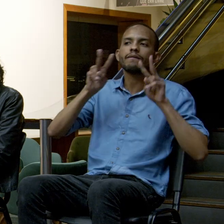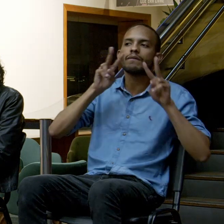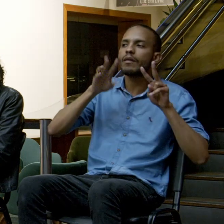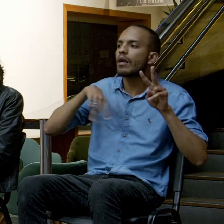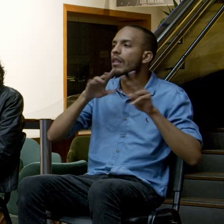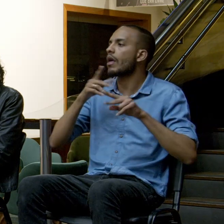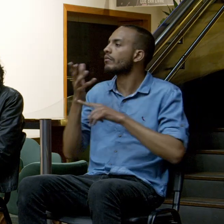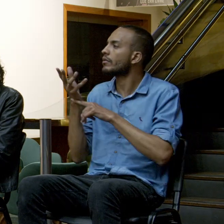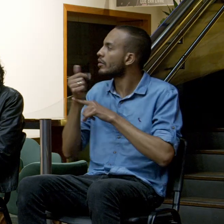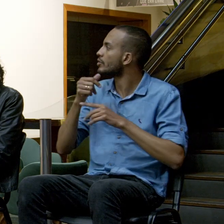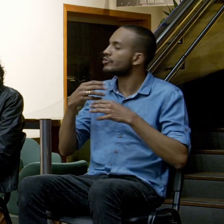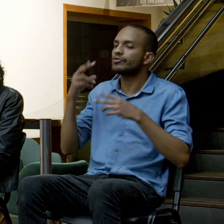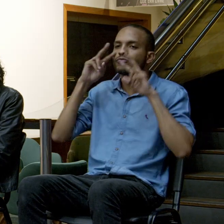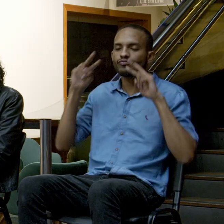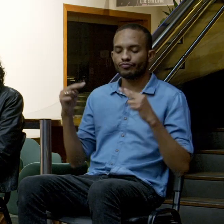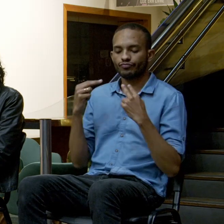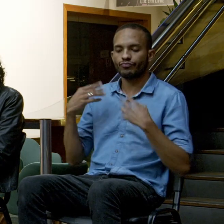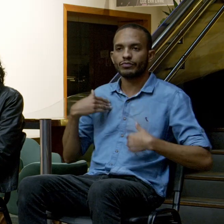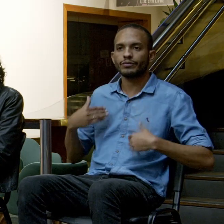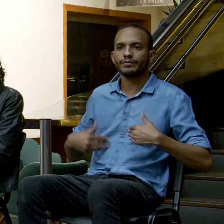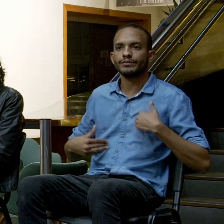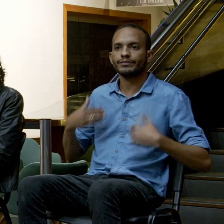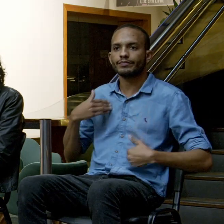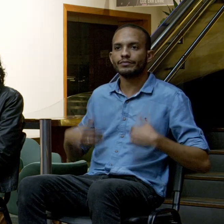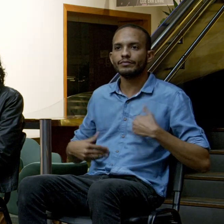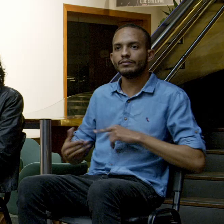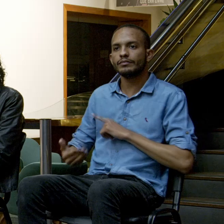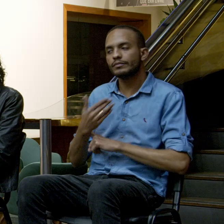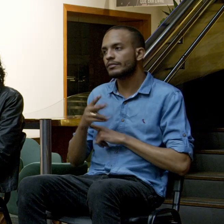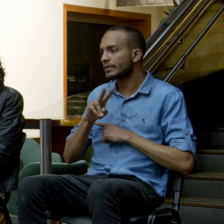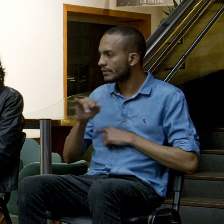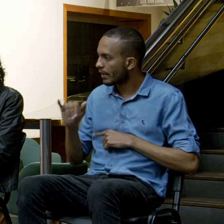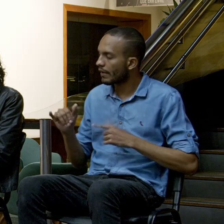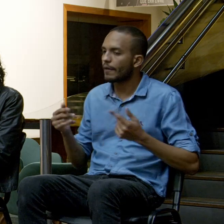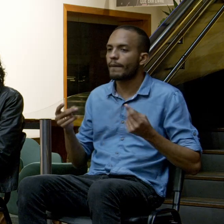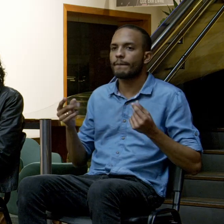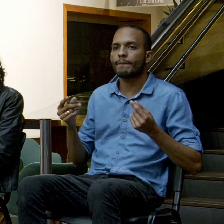obras com o nosso próprio corpo, né? Esse peso dos materiais, enfim, a argila que vai